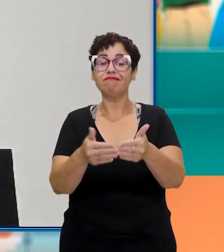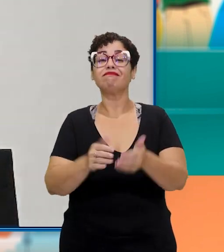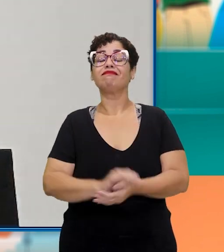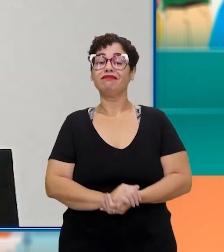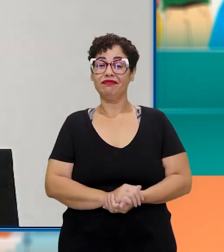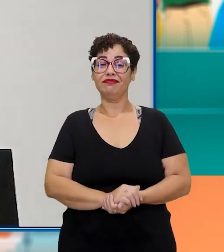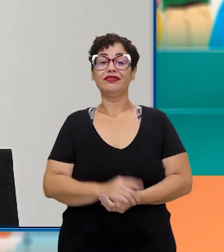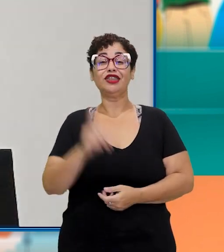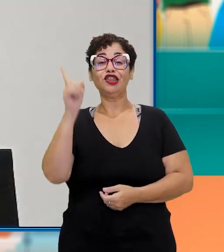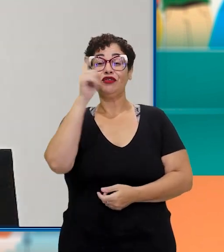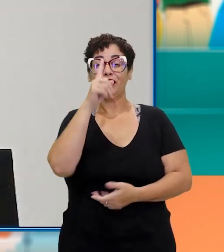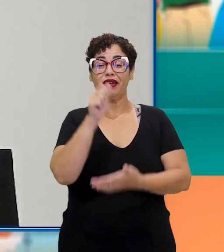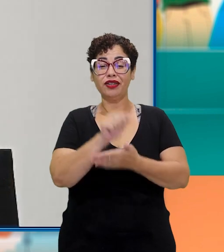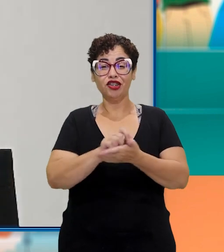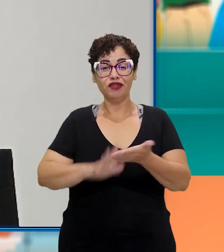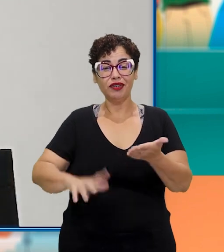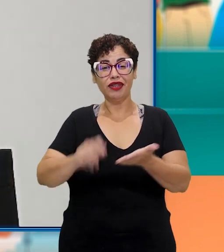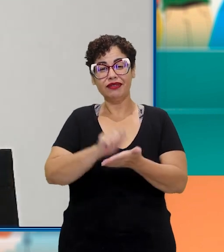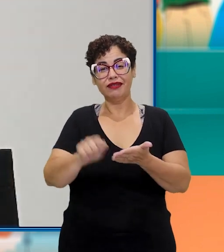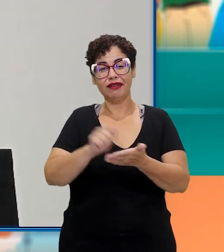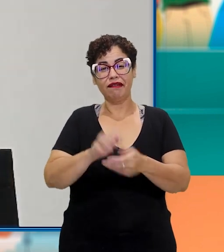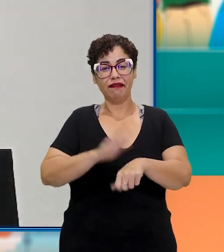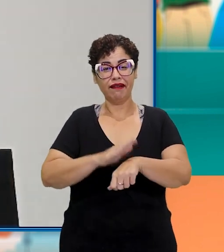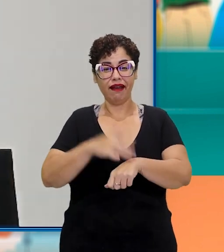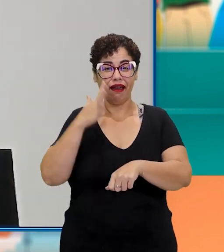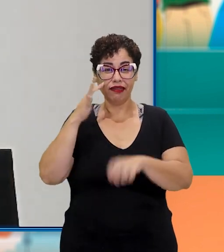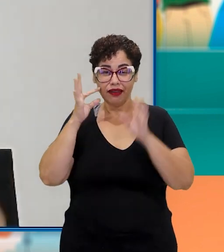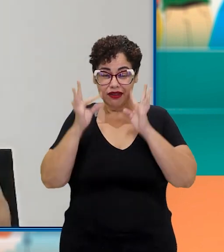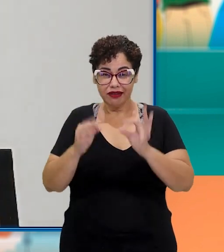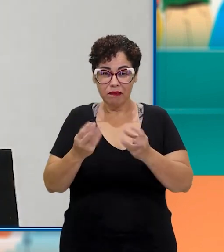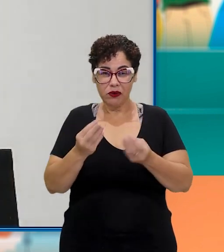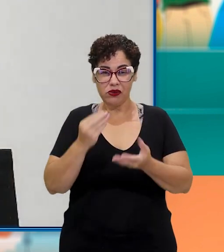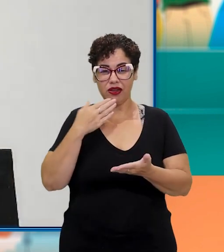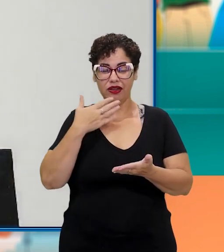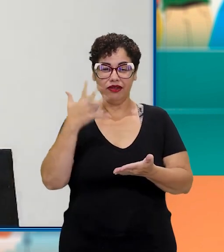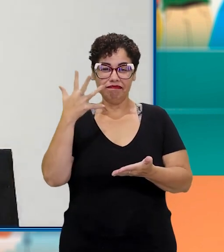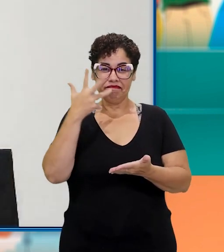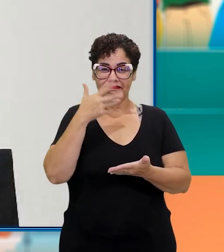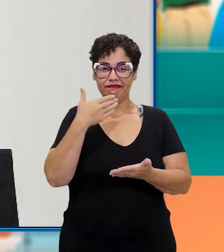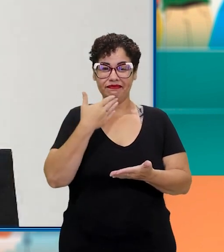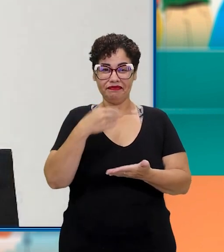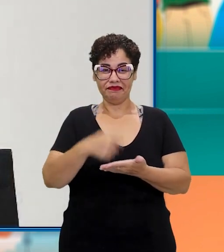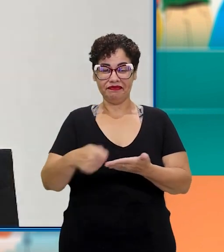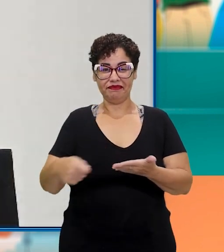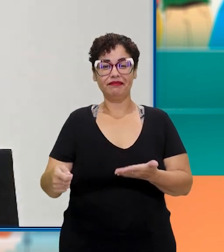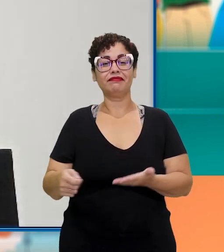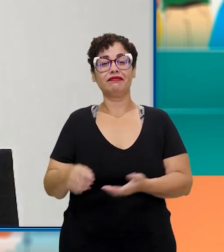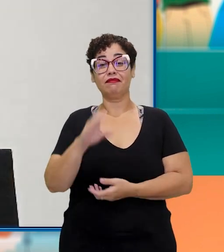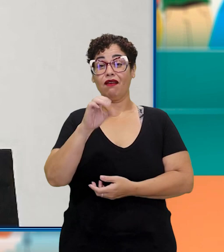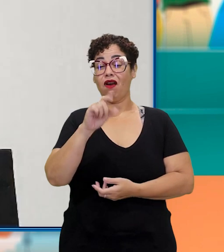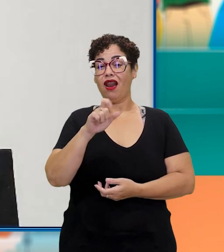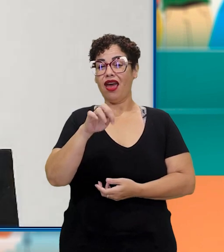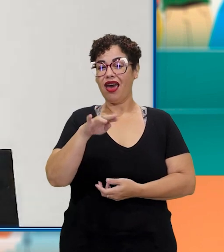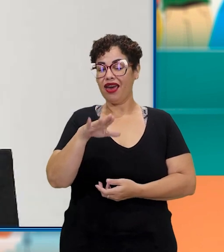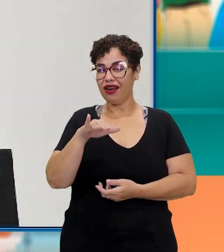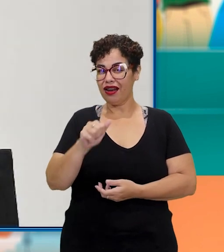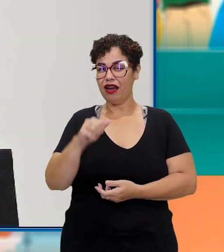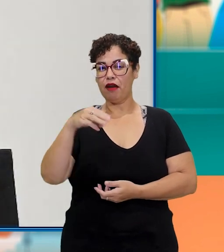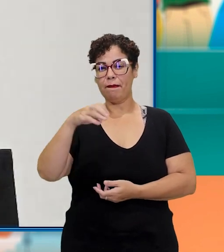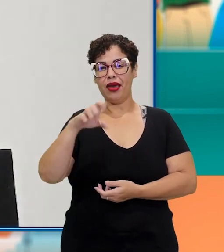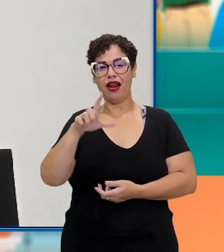concentração, mais dificuldade para fazer exercício que exige tempo de atenção e capricho. No caso das crianças